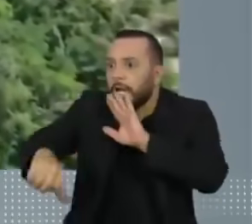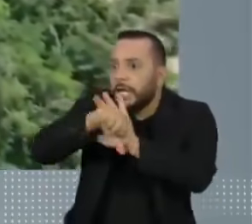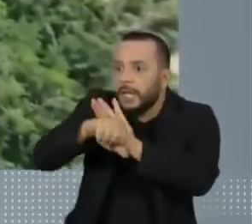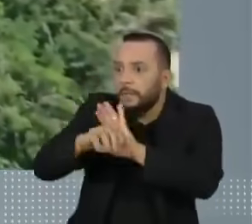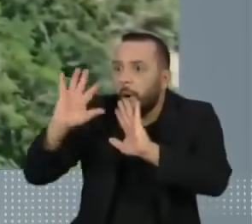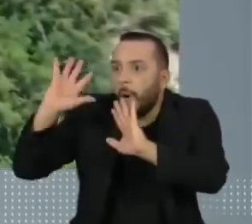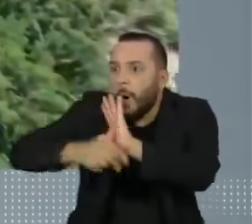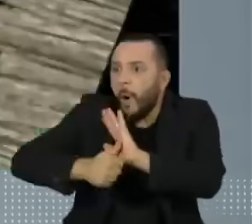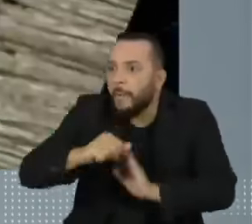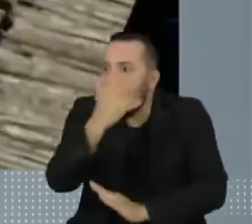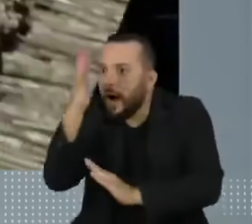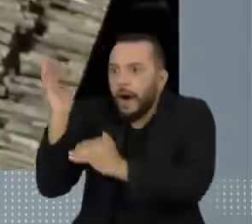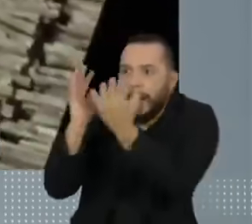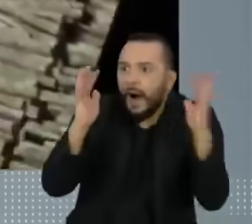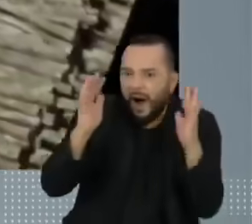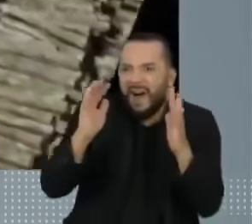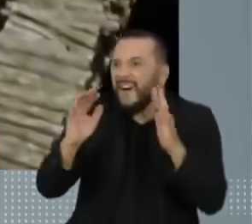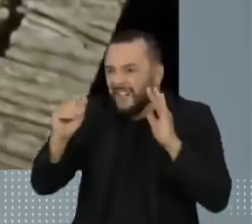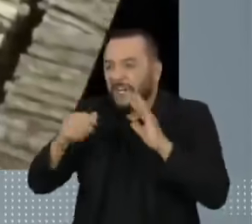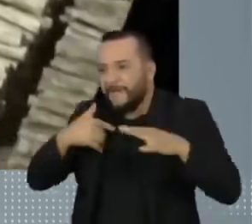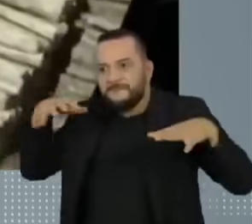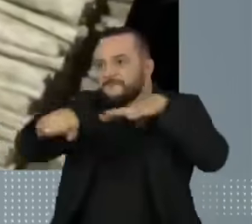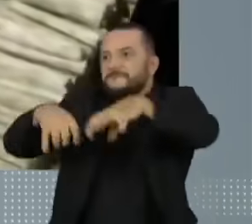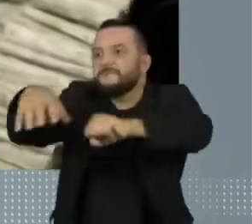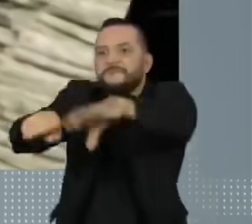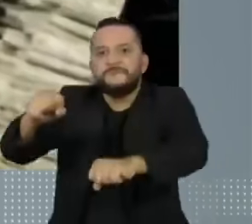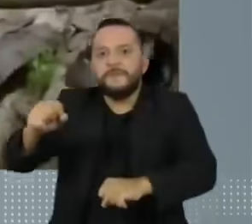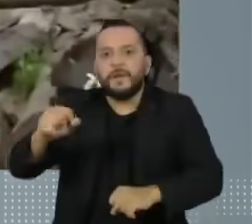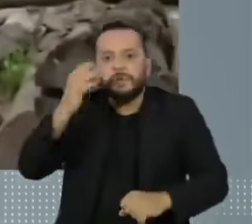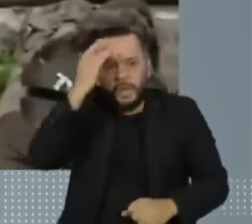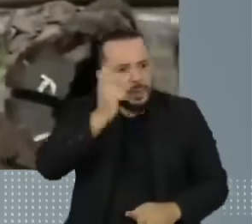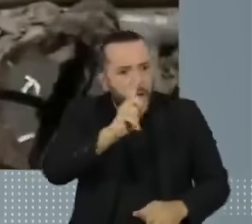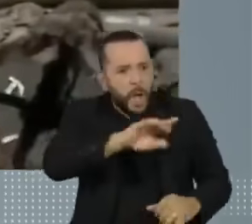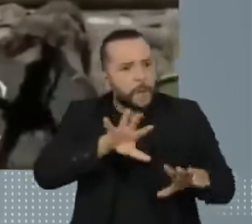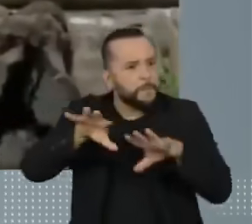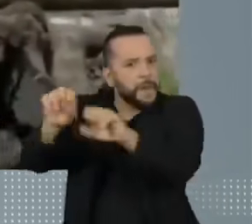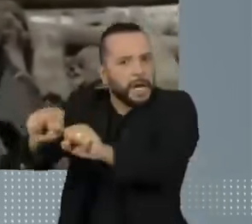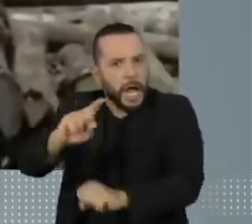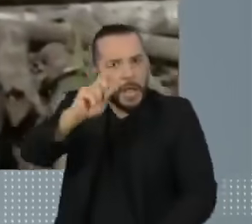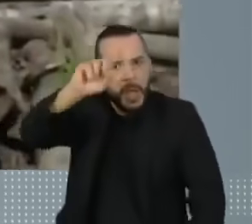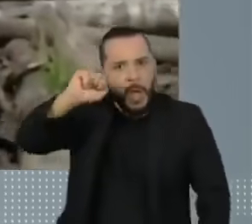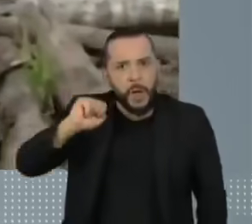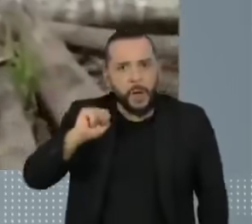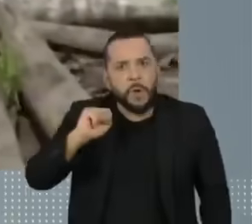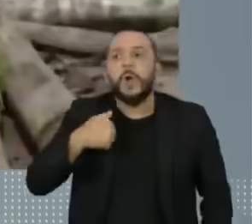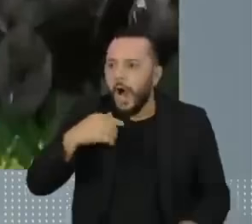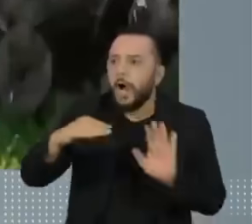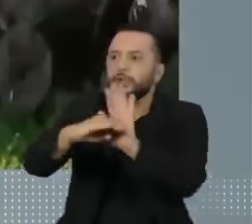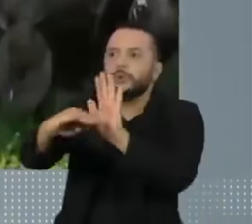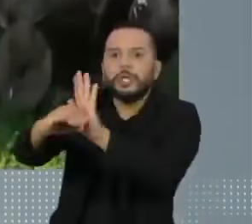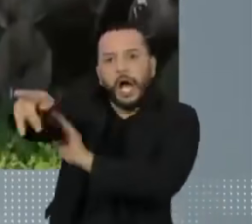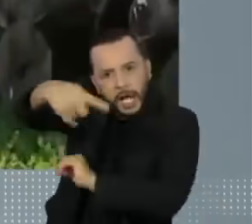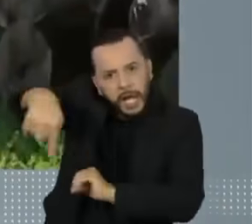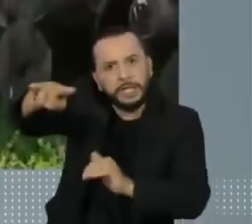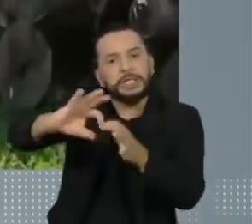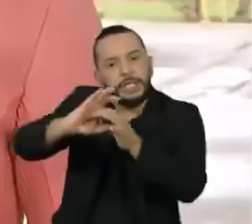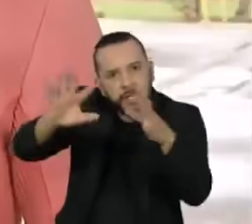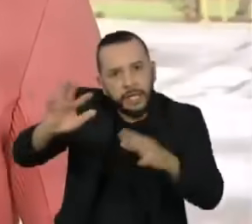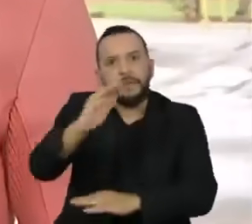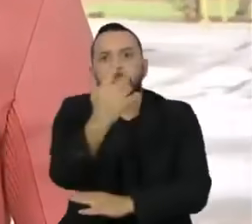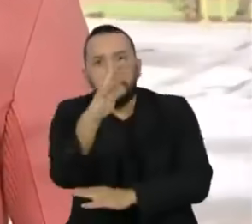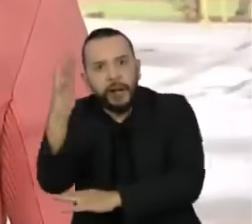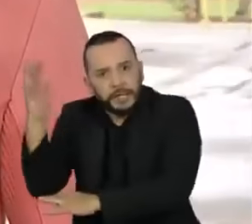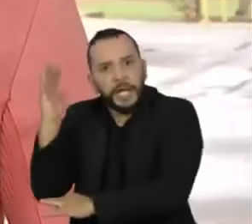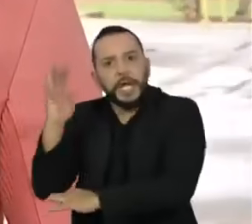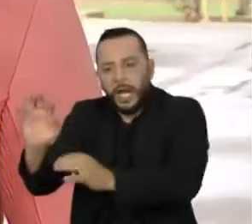de madeira da floresta, criticada pelo ministro Ricardo Salles, que prometeu ajudar os madeireiros a legalizar a madeira.